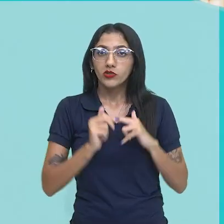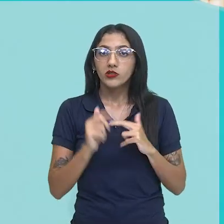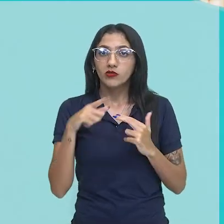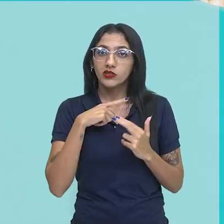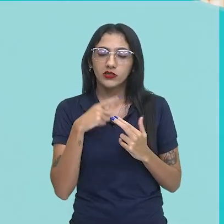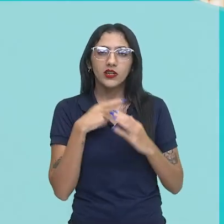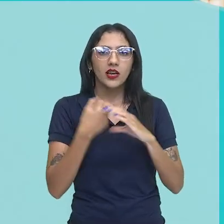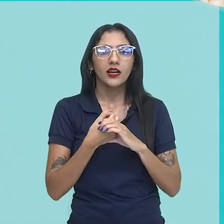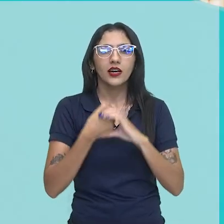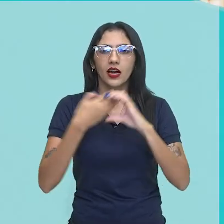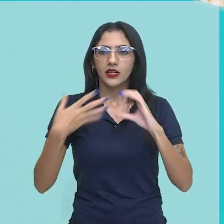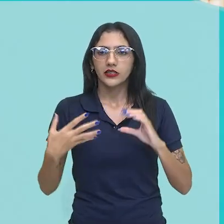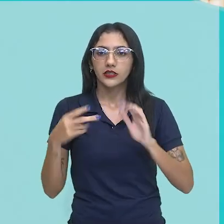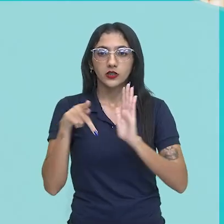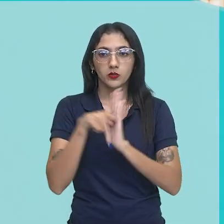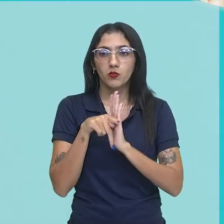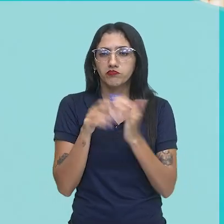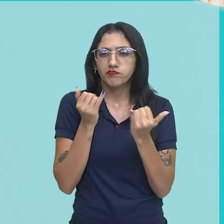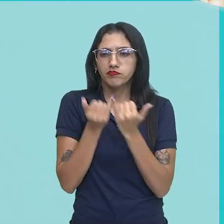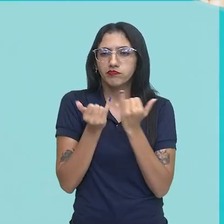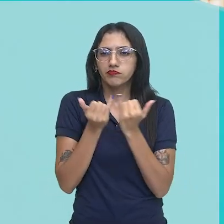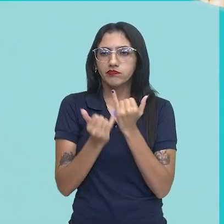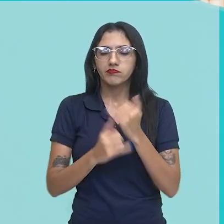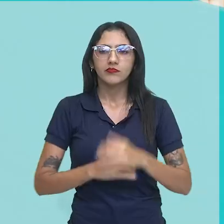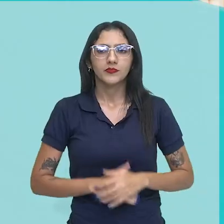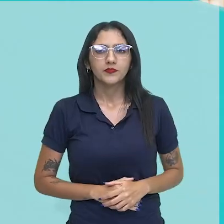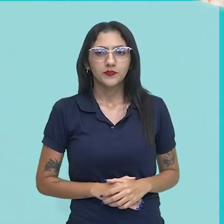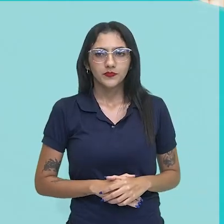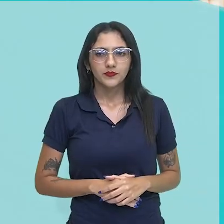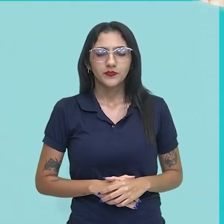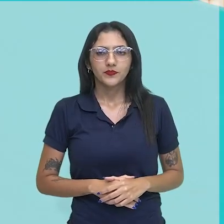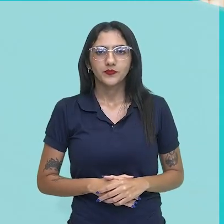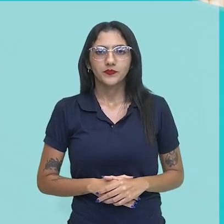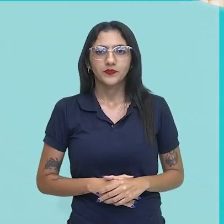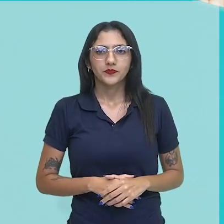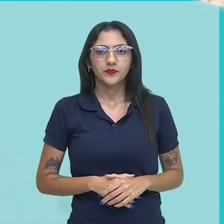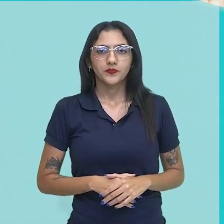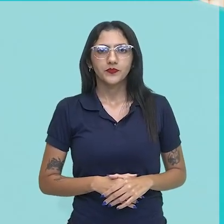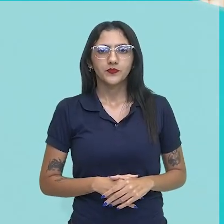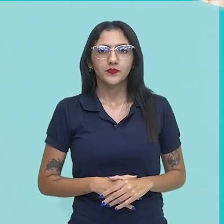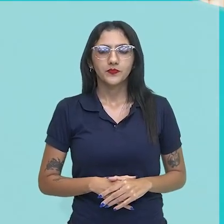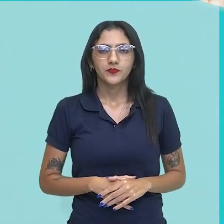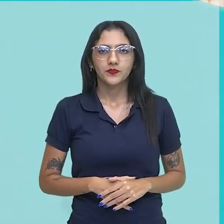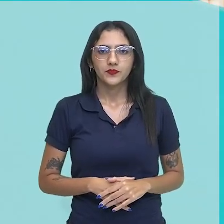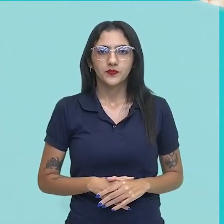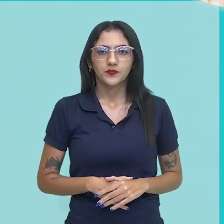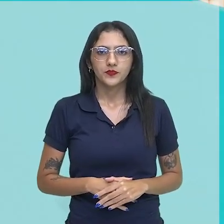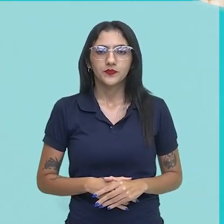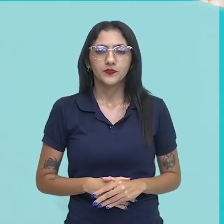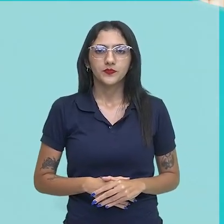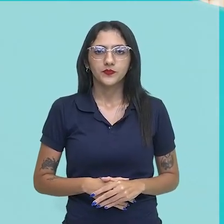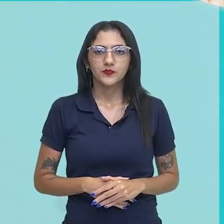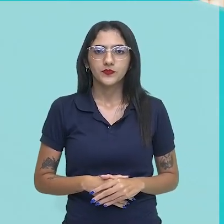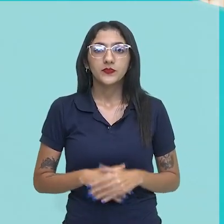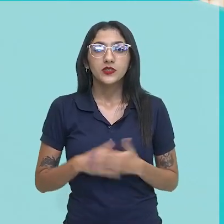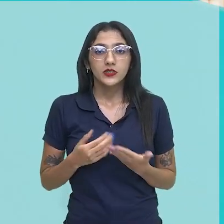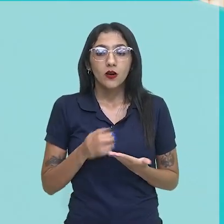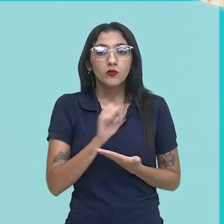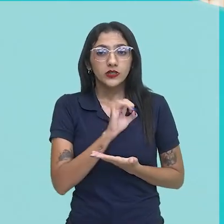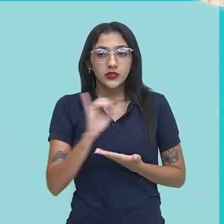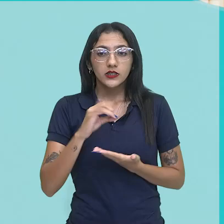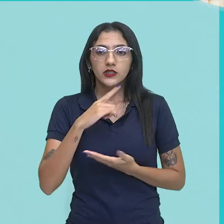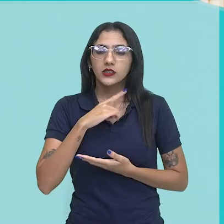têm características semelhantes. É como, né? Então, quando é